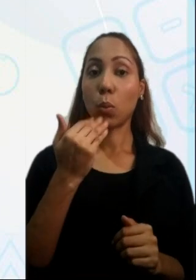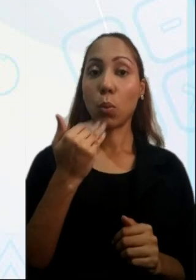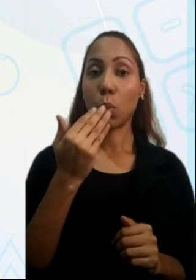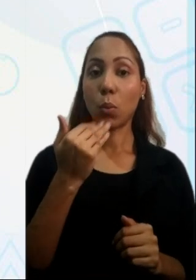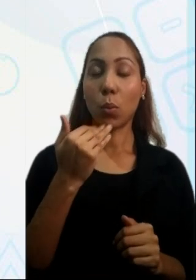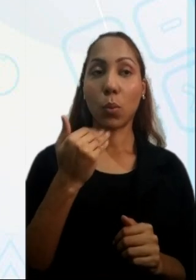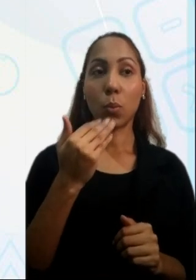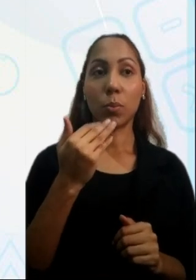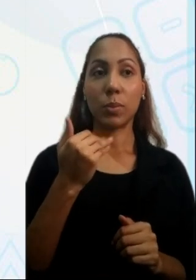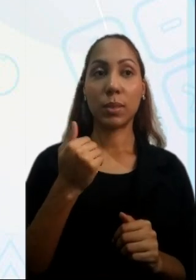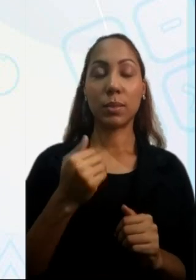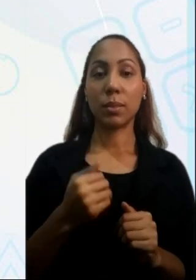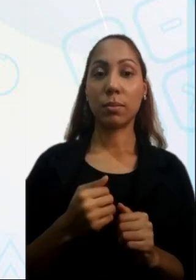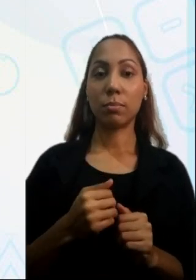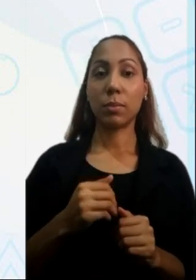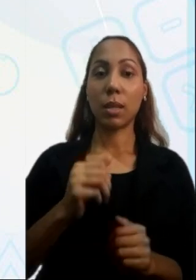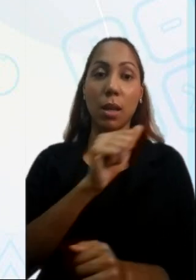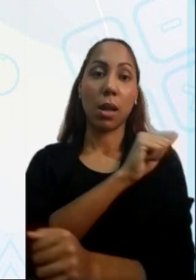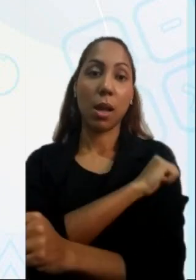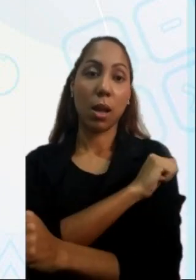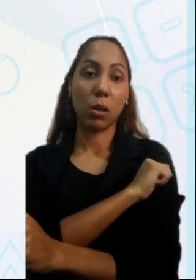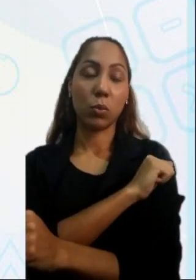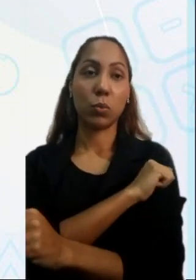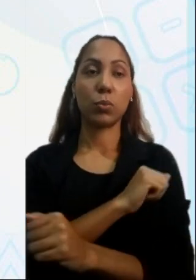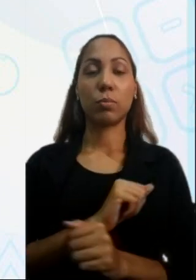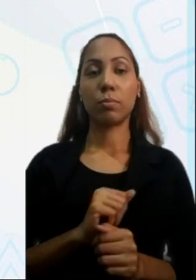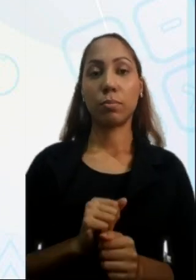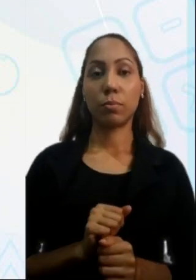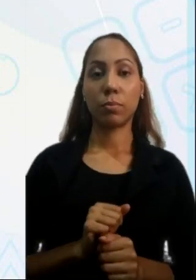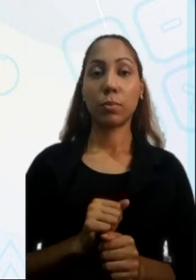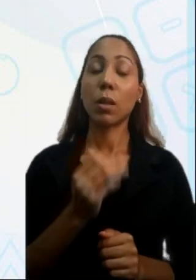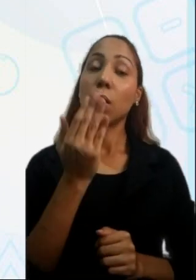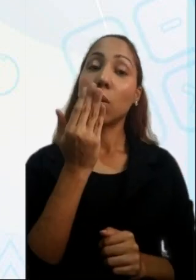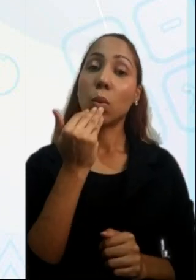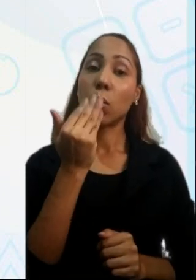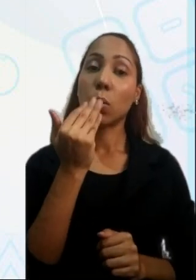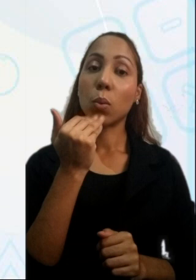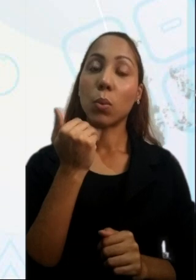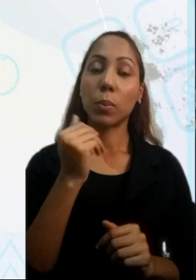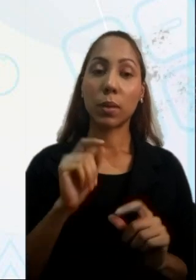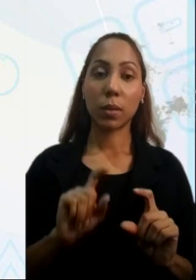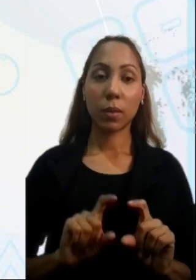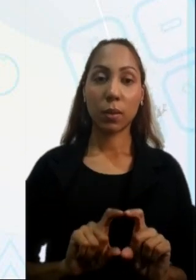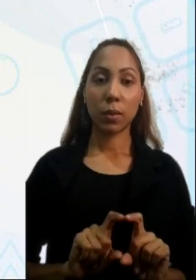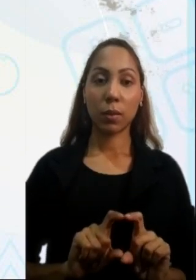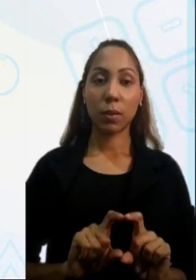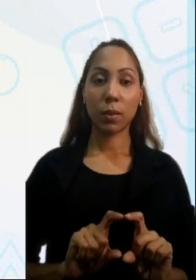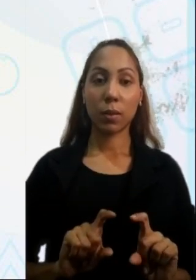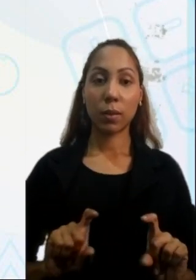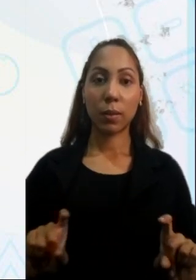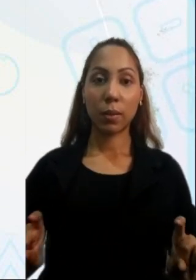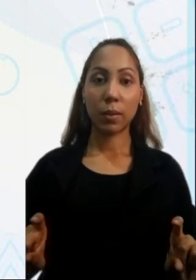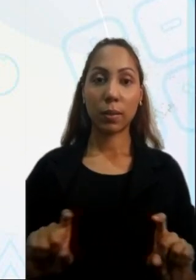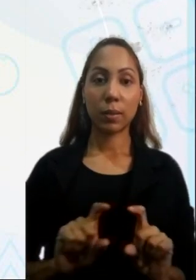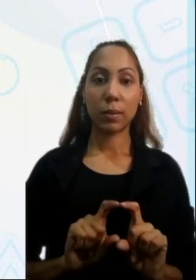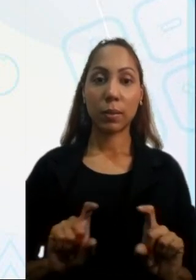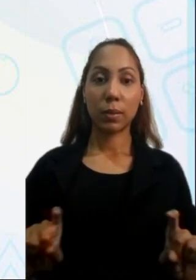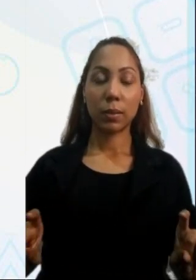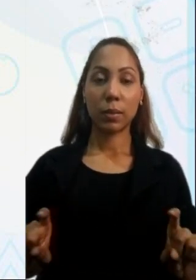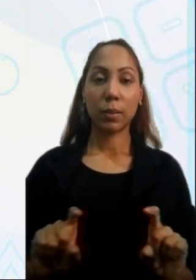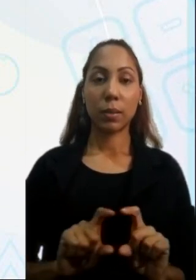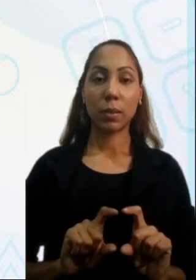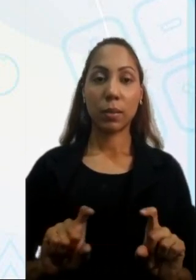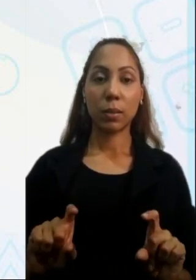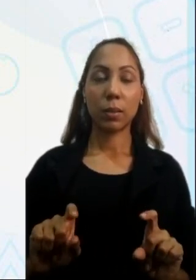Tempo e realizou um gráfico. O alimento, ele vai estar na linha horizontal. A quantidade